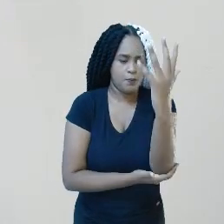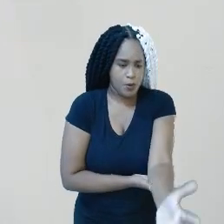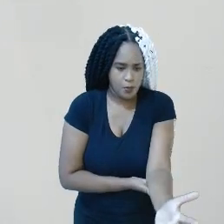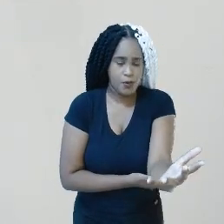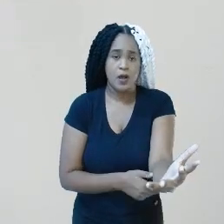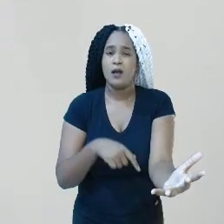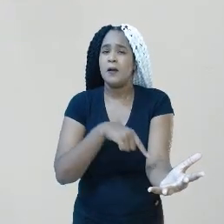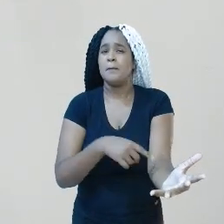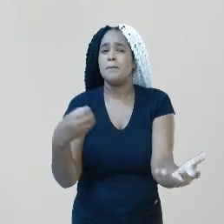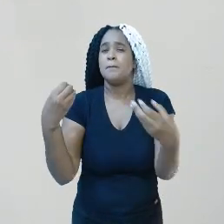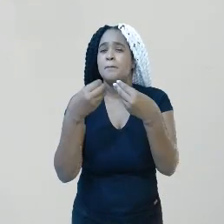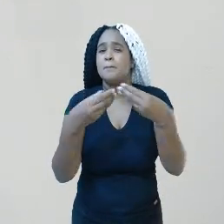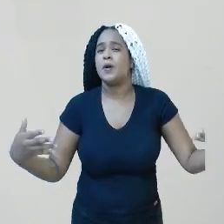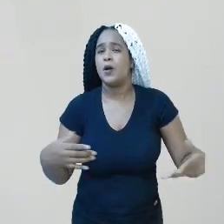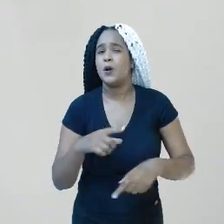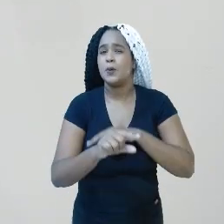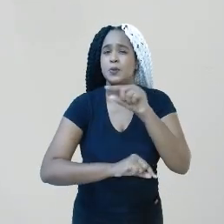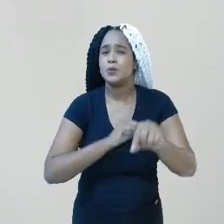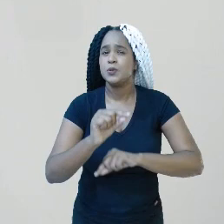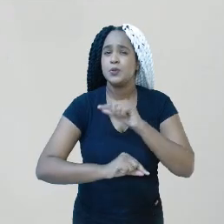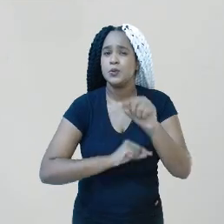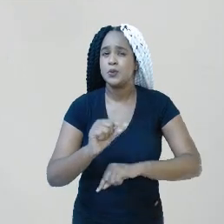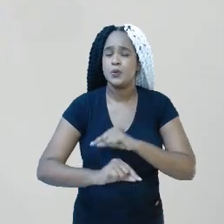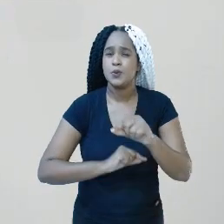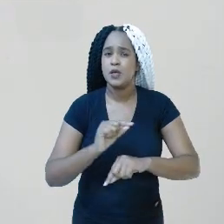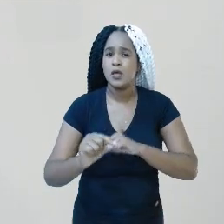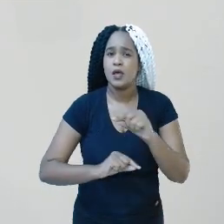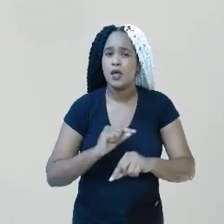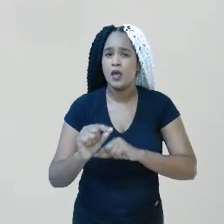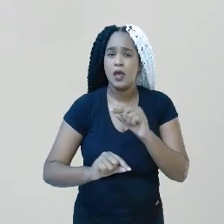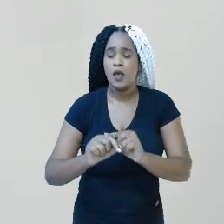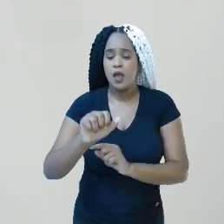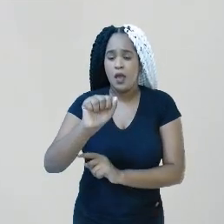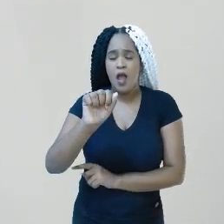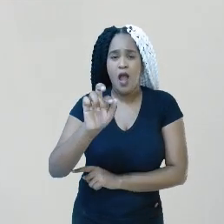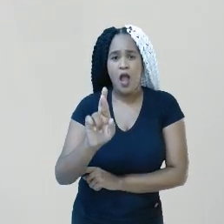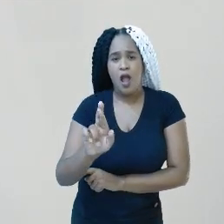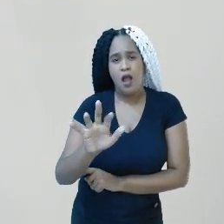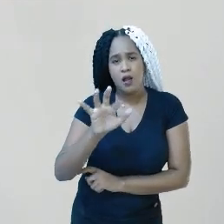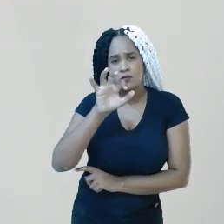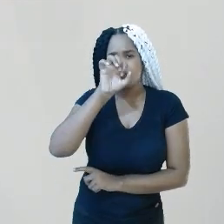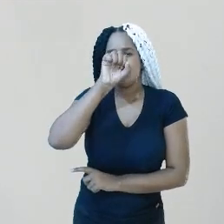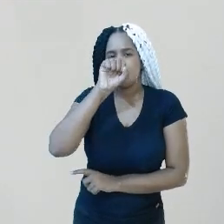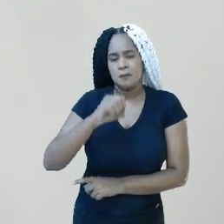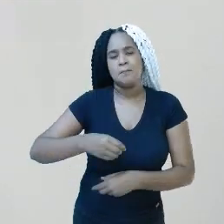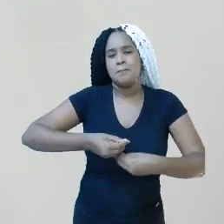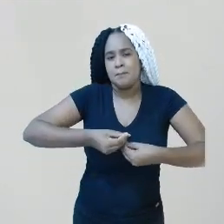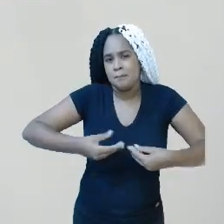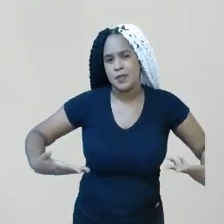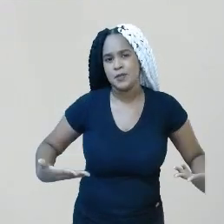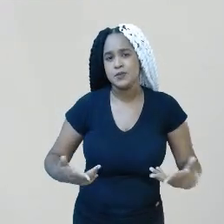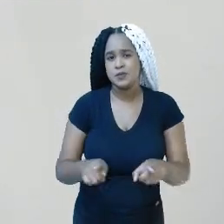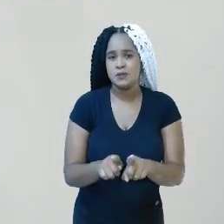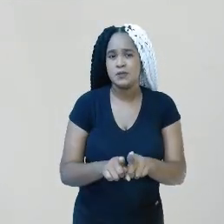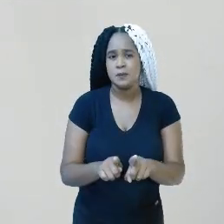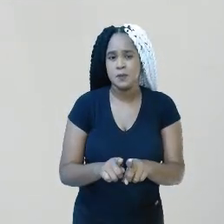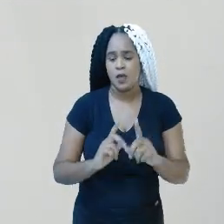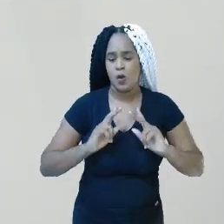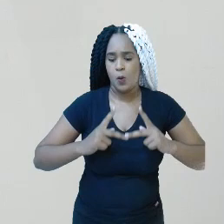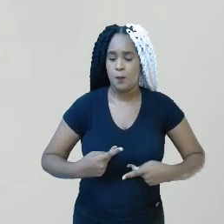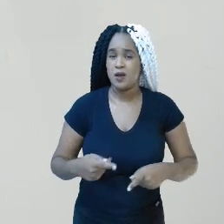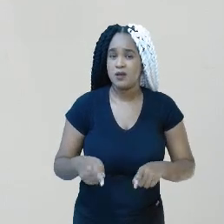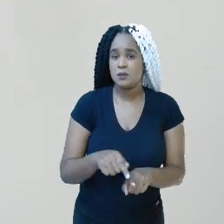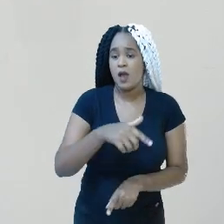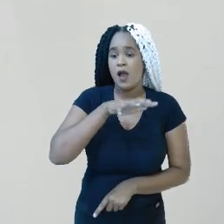está prejudicando a questão da respiração dos seres humanos e de tantos outros seres.